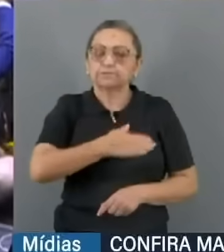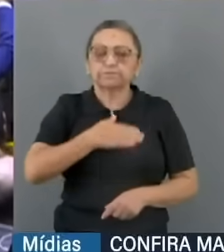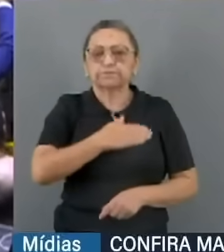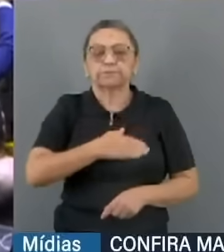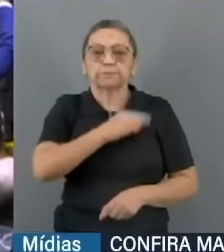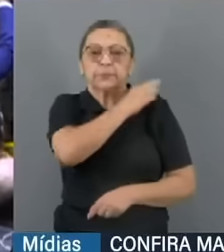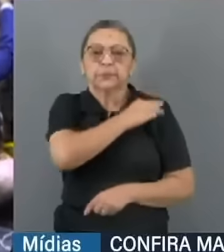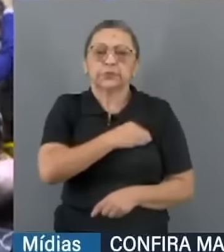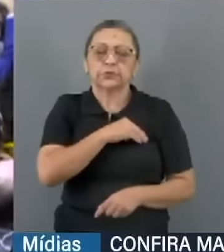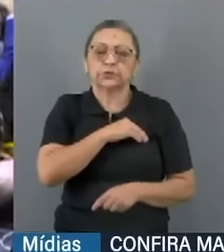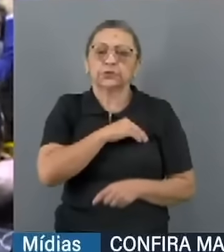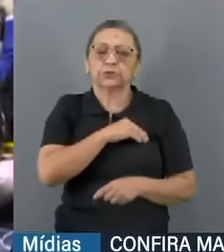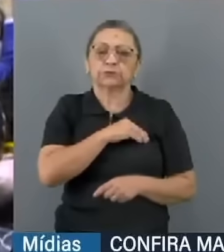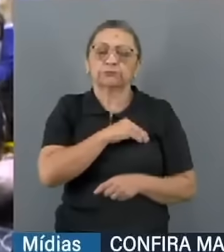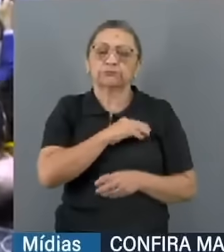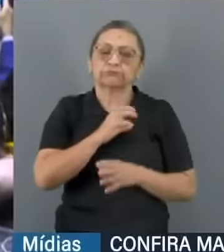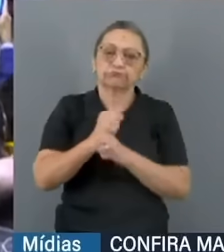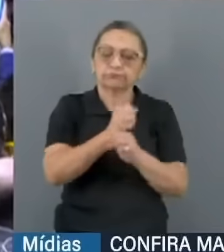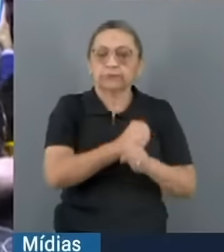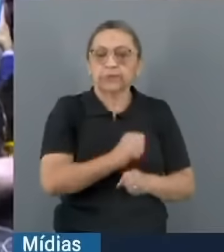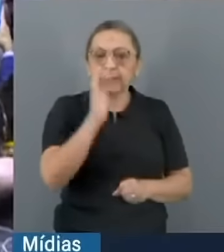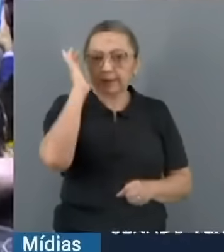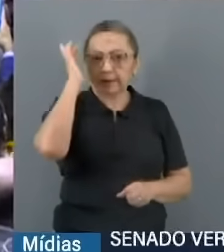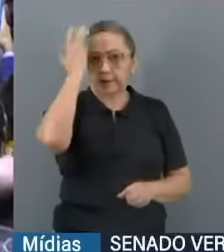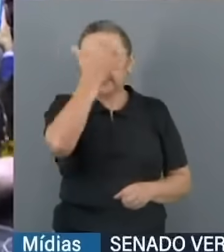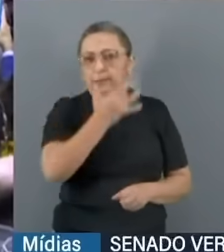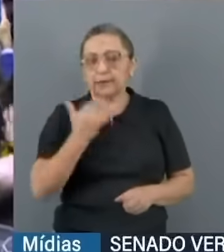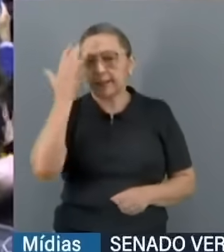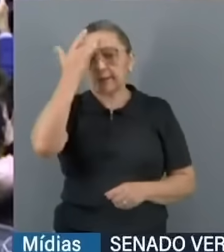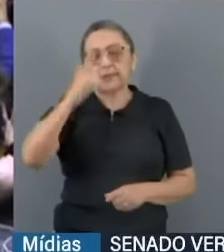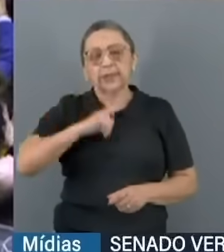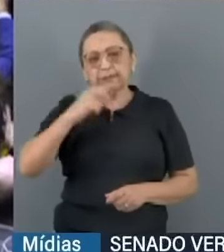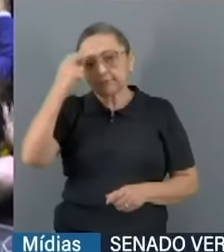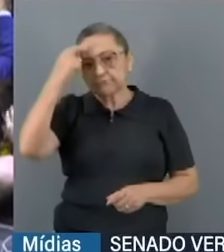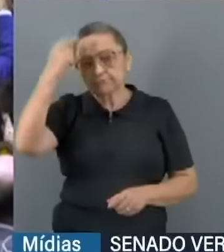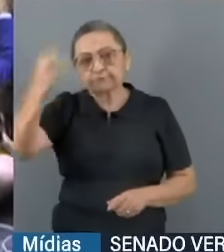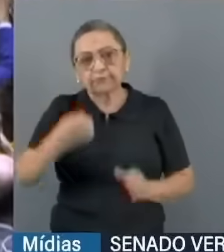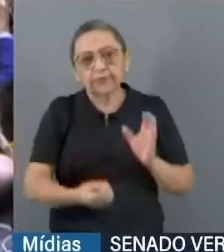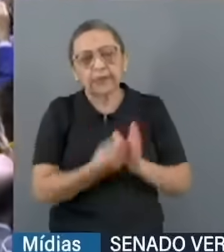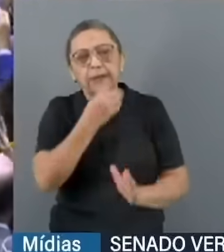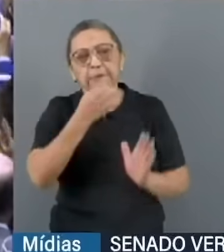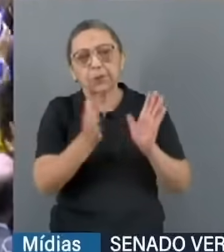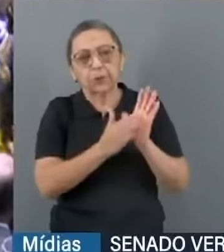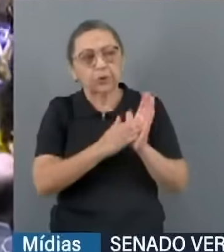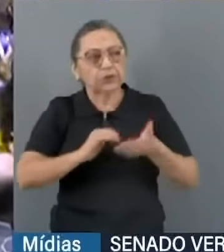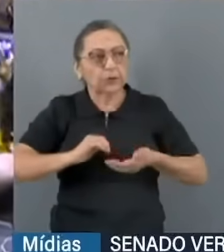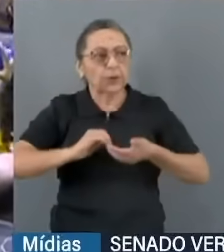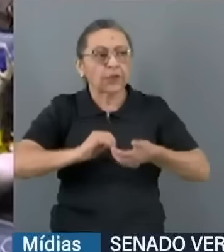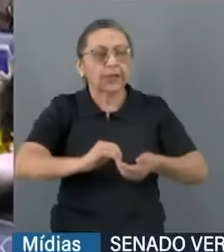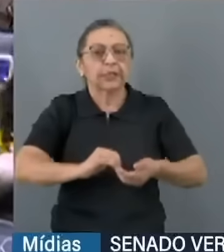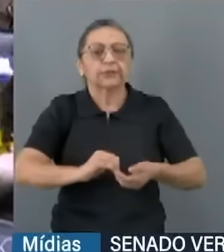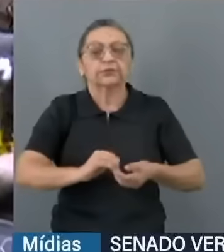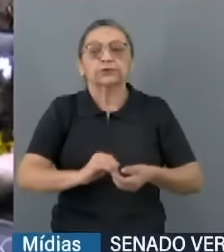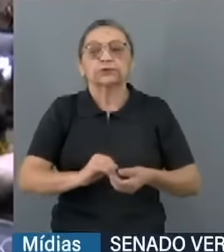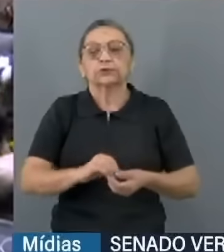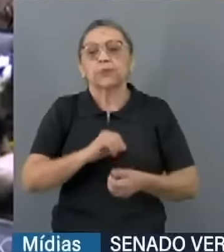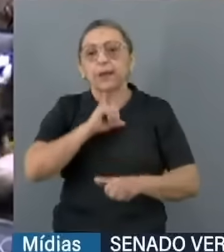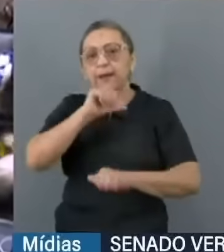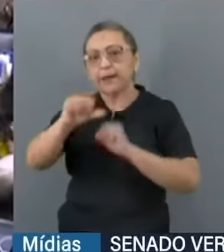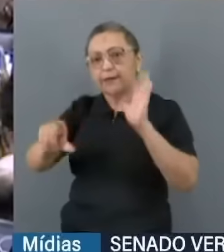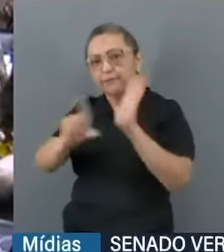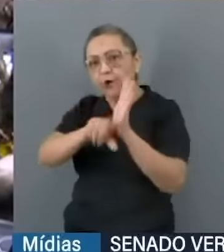Haddad, que teve a inteligência de fazer a proposta ao Congresso Nacional de uma